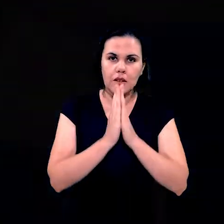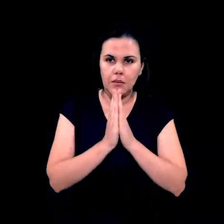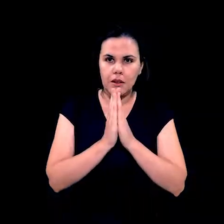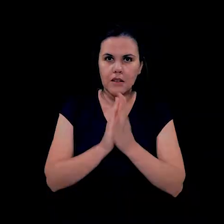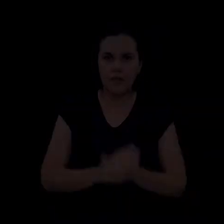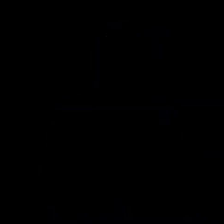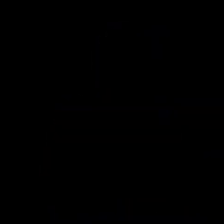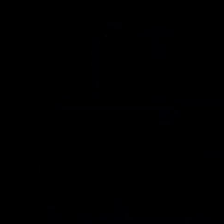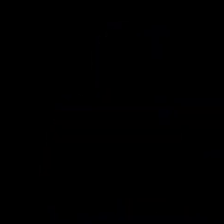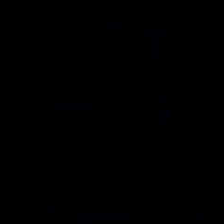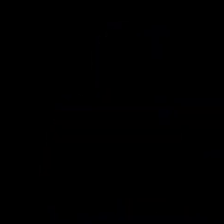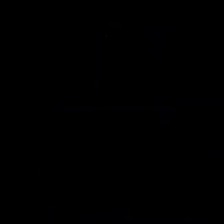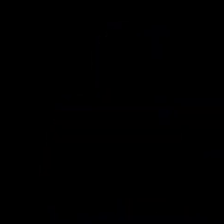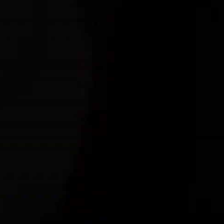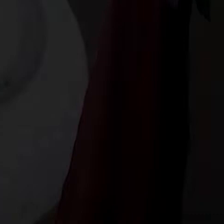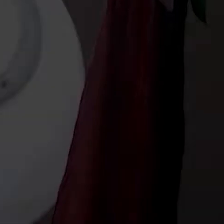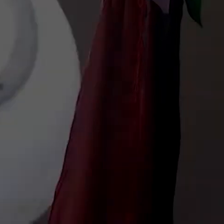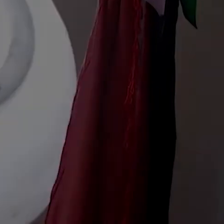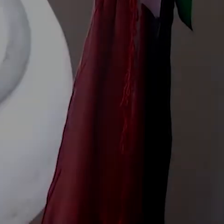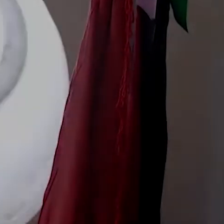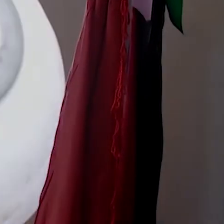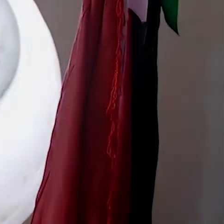missa.